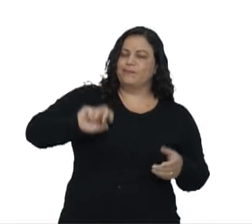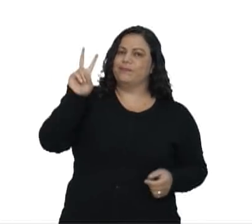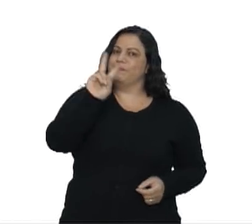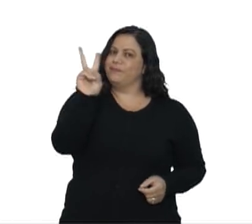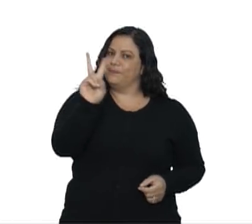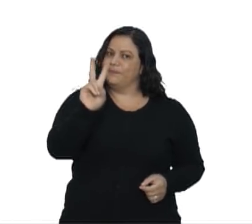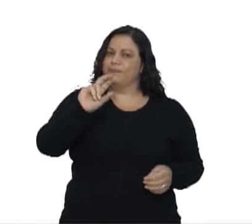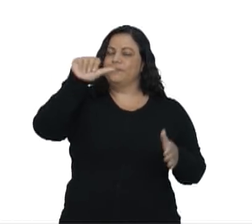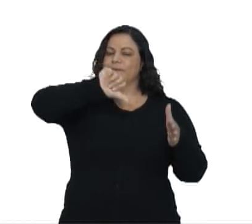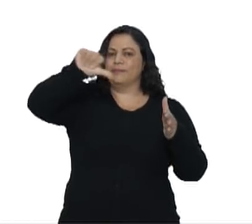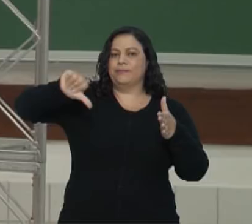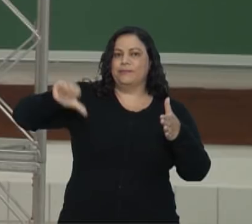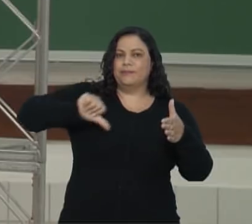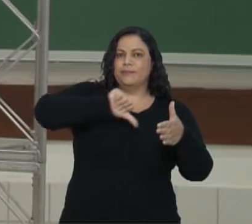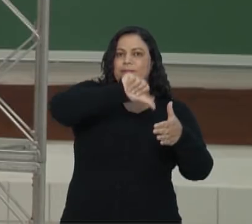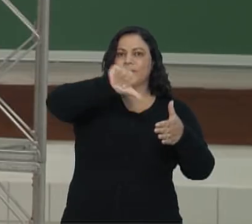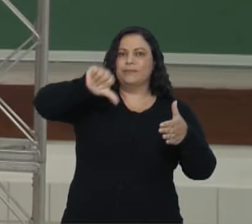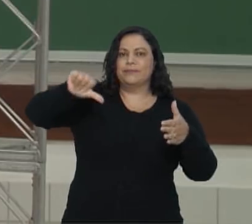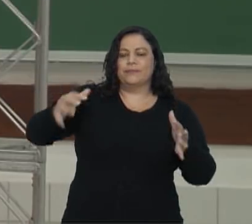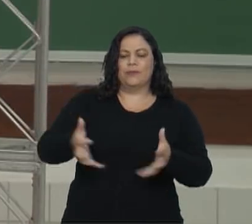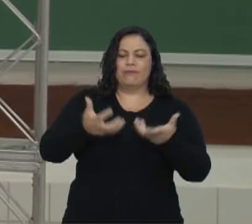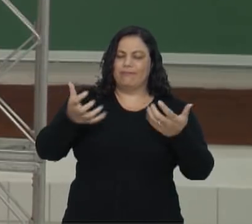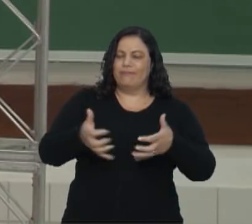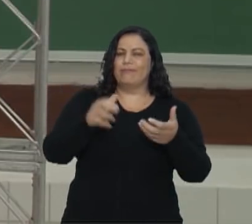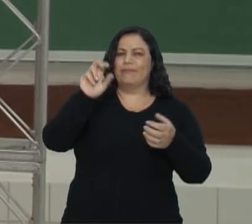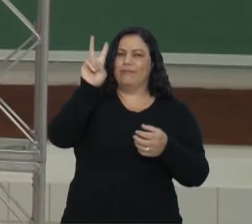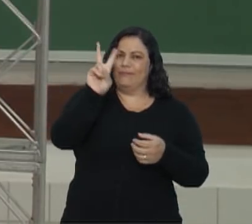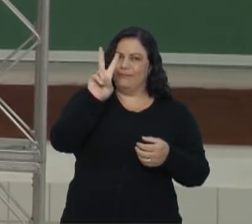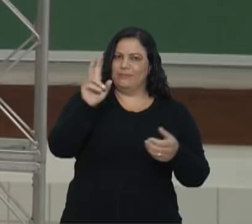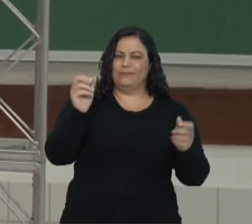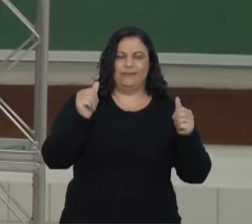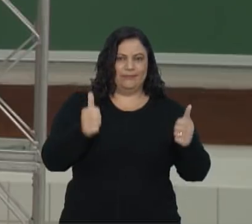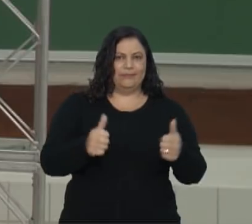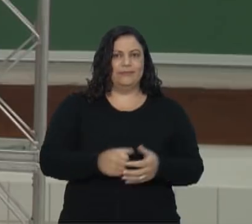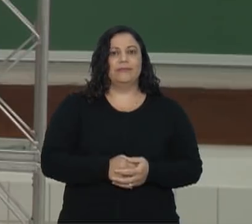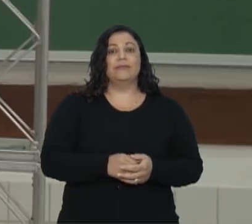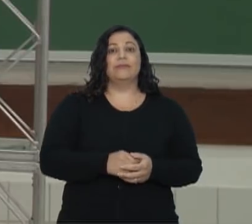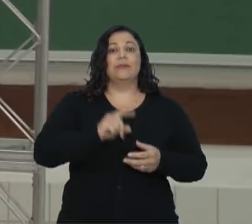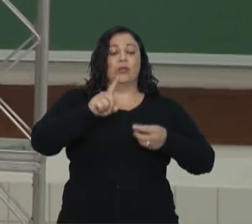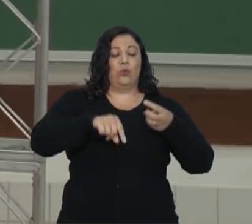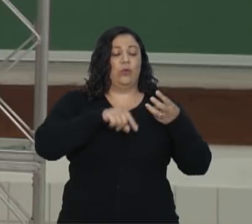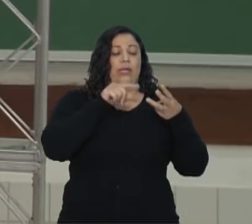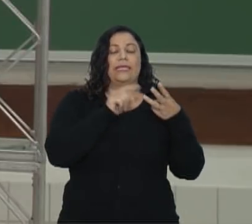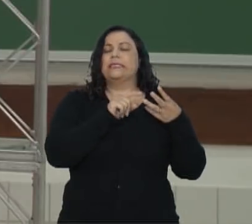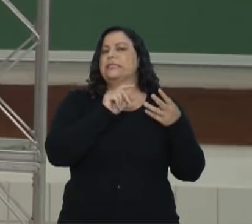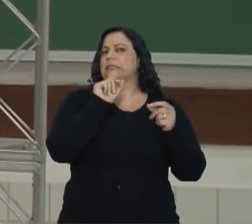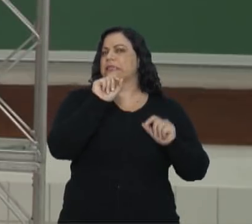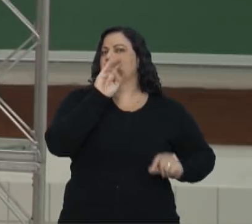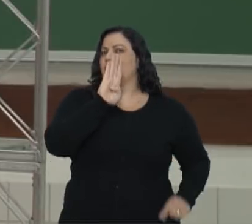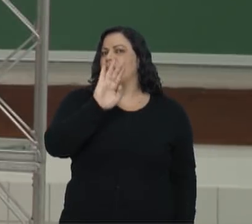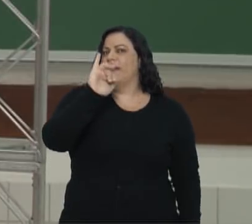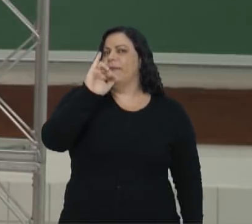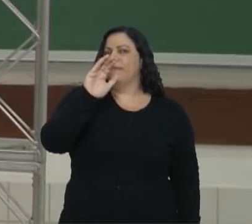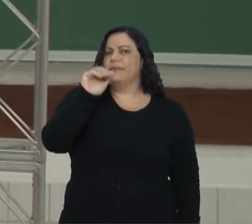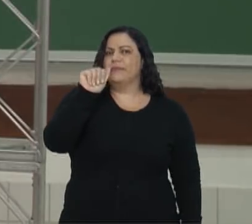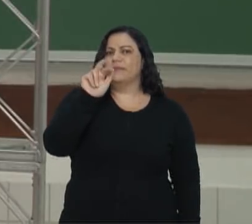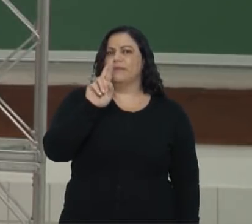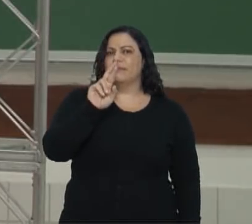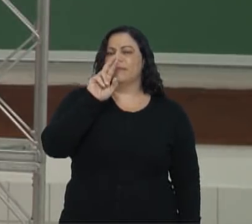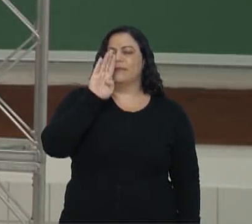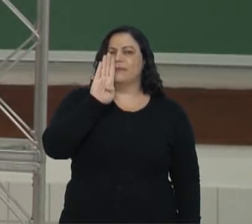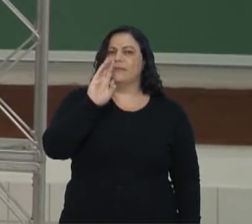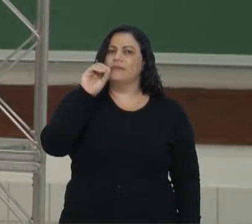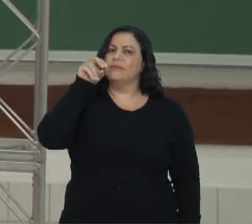na alimentação, para temperar, por exemplo, e bicarbonato de sódio. Talvez o bicarbonato de sódio seja o